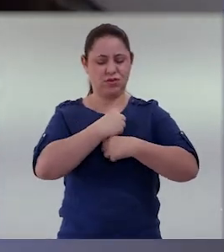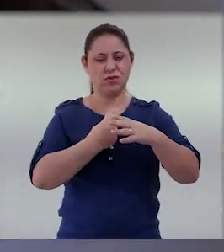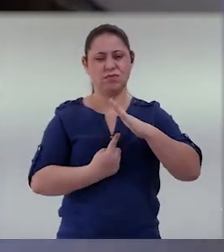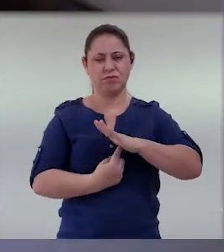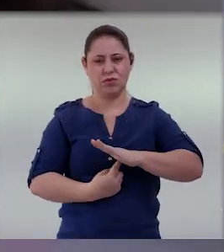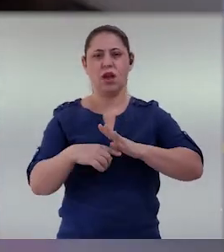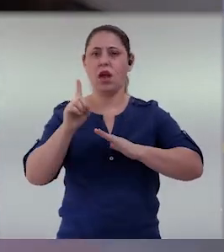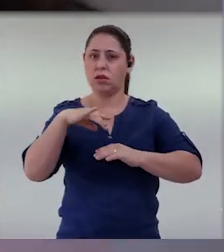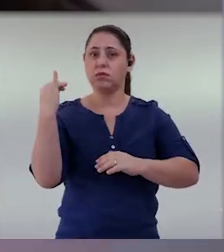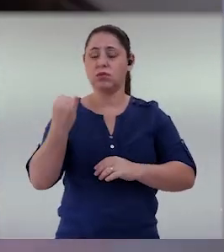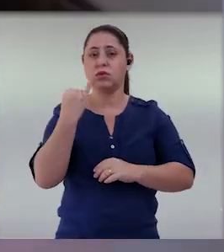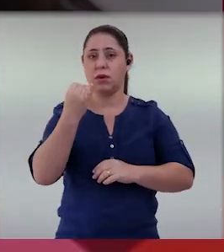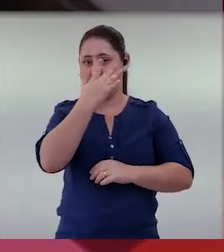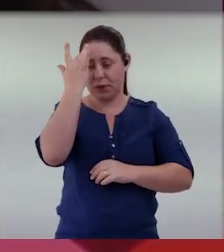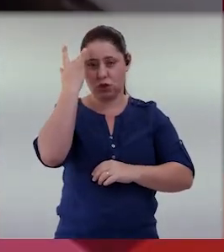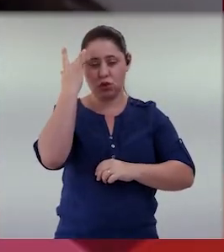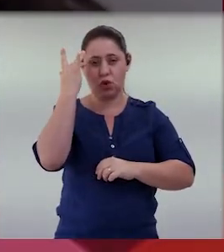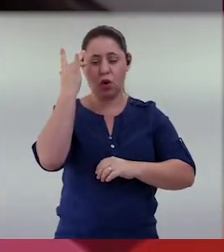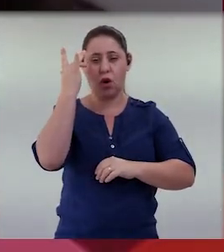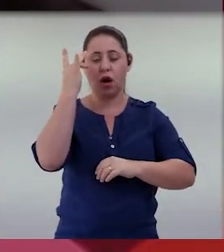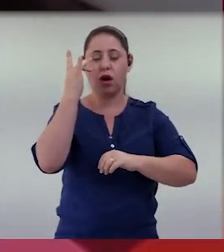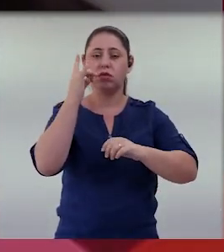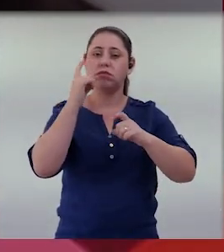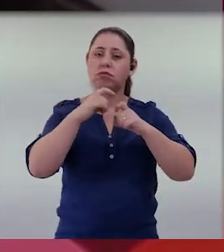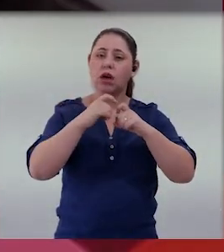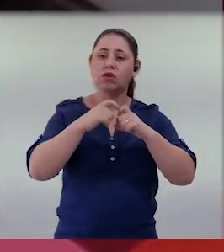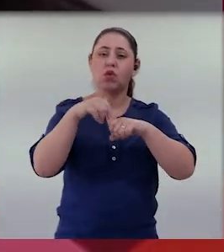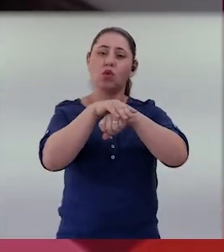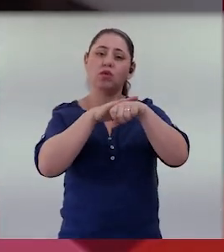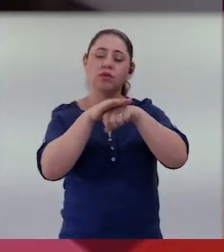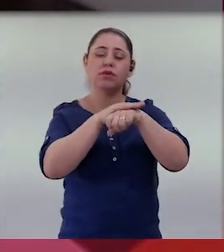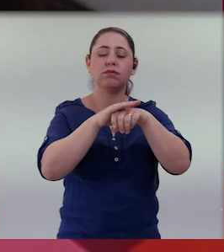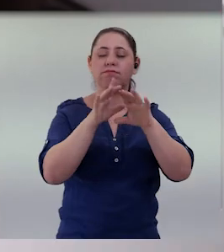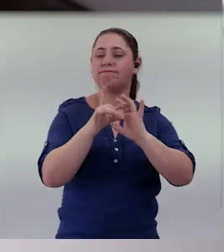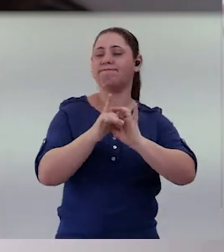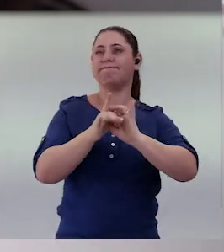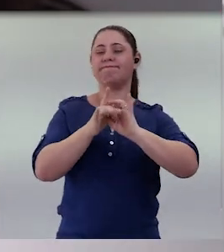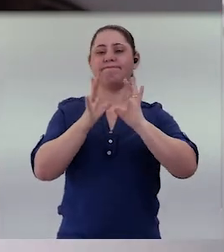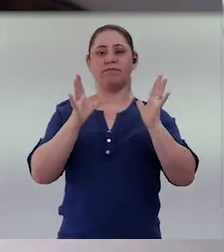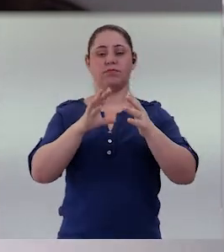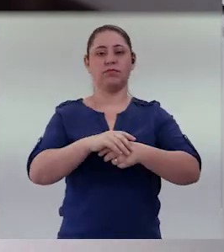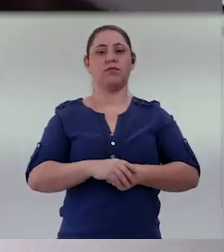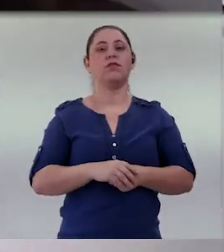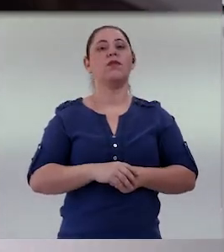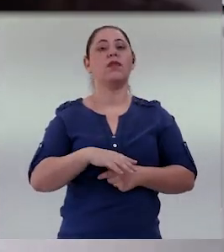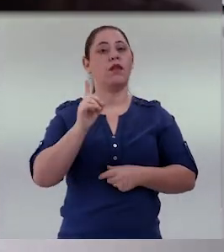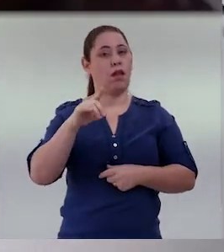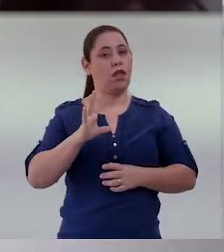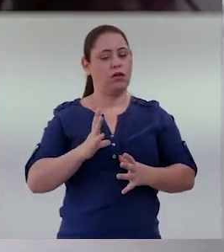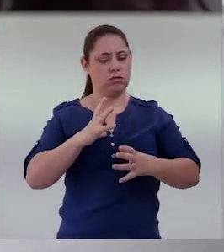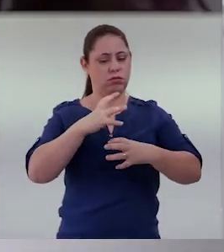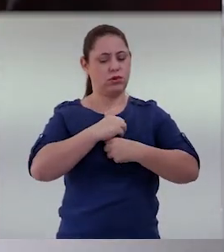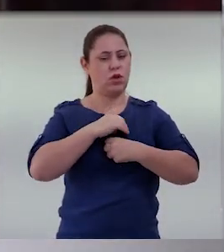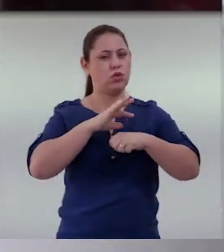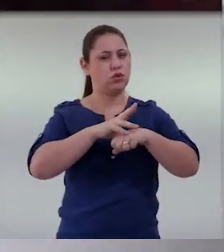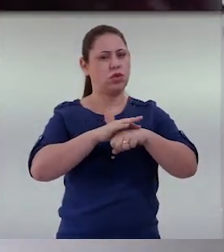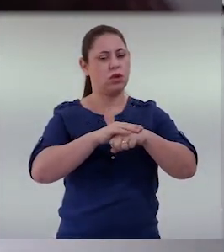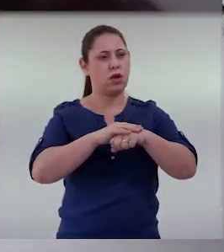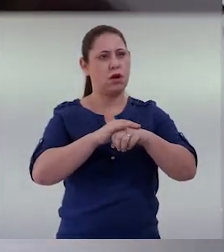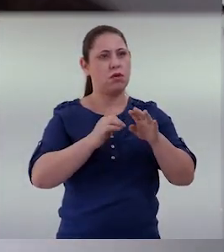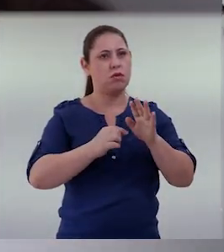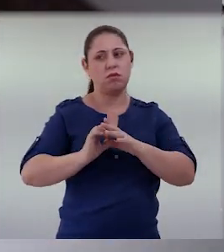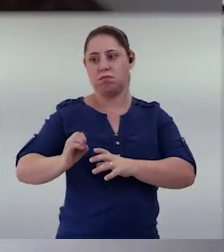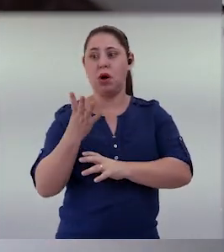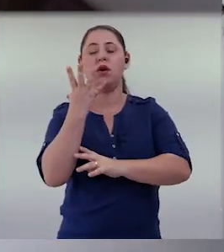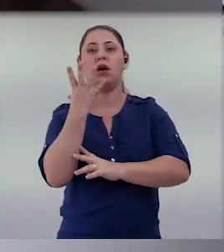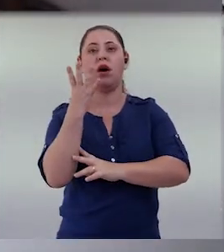desencadeado esse quadro depressivo, tudo isso é importante, que a pessoa ela vá para uma consulta desarmada. Sim, a depressão, ela